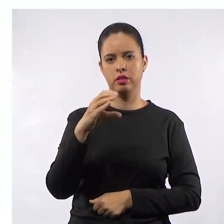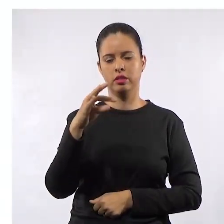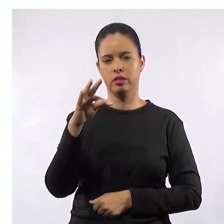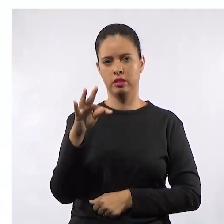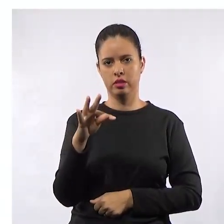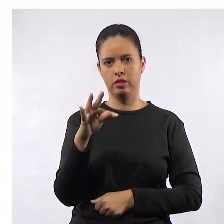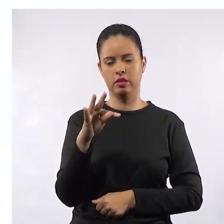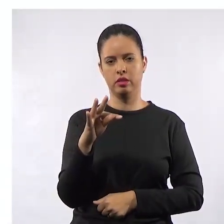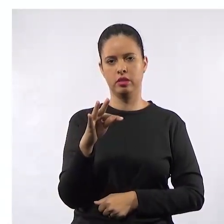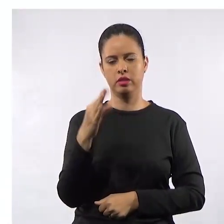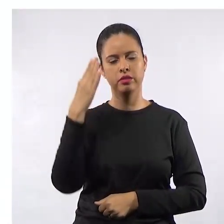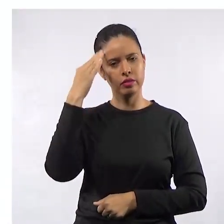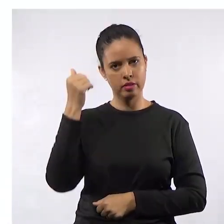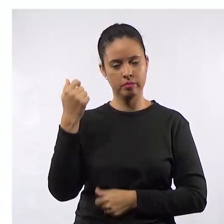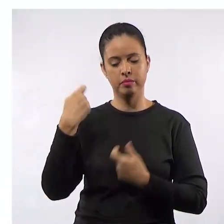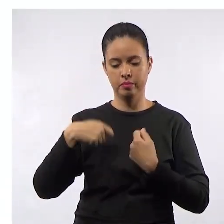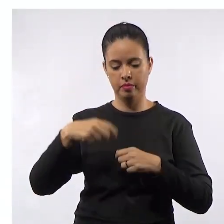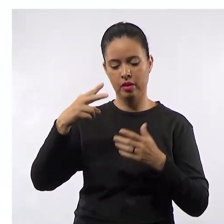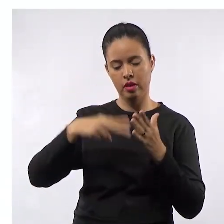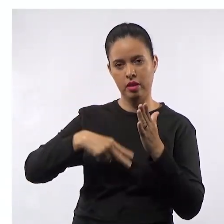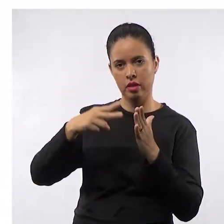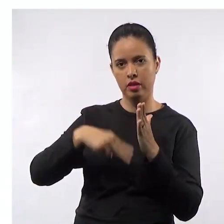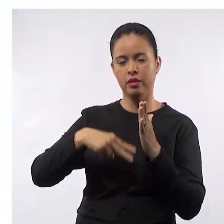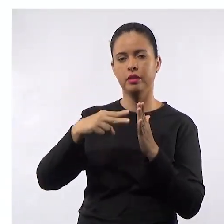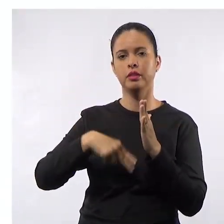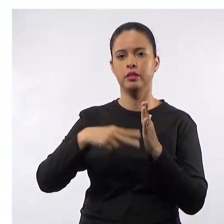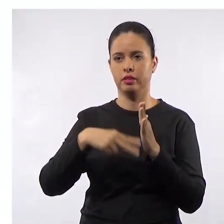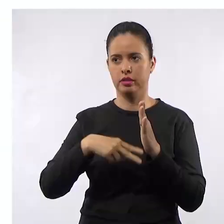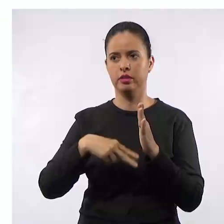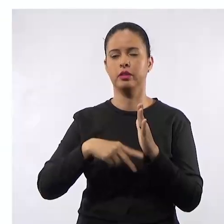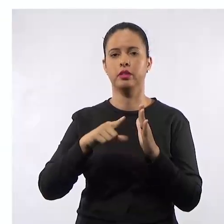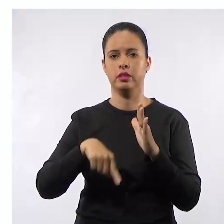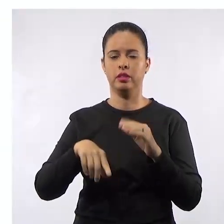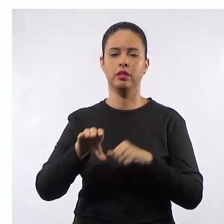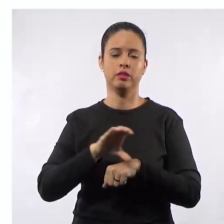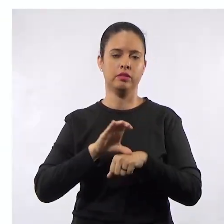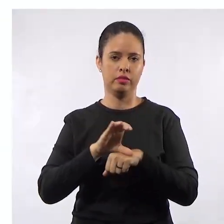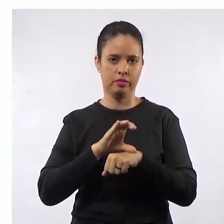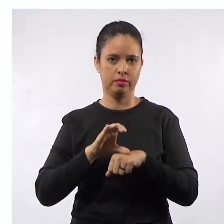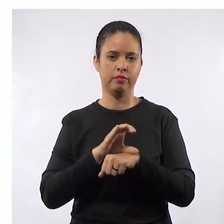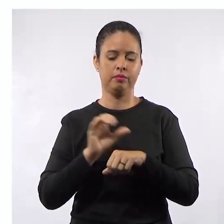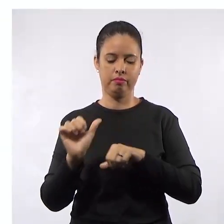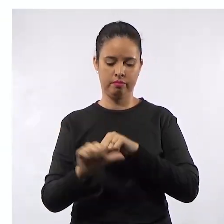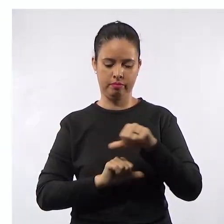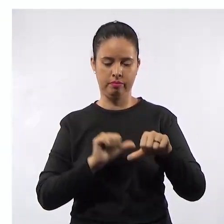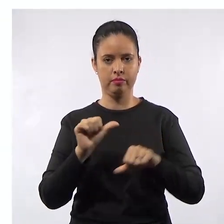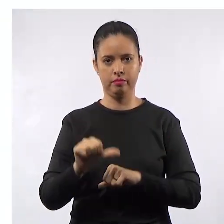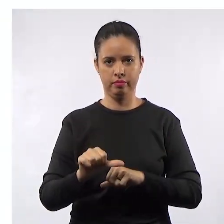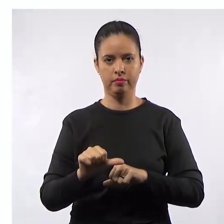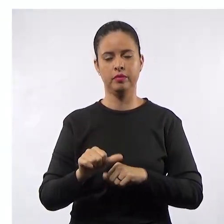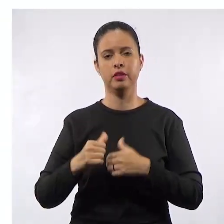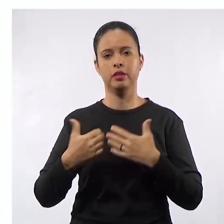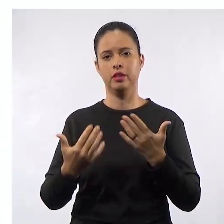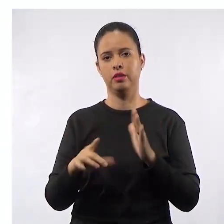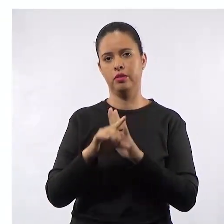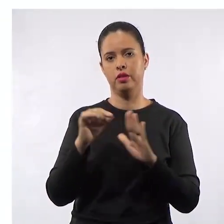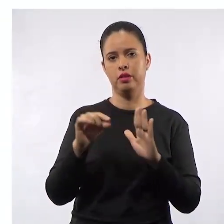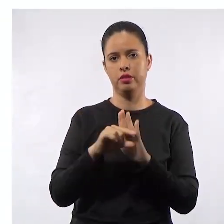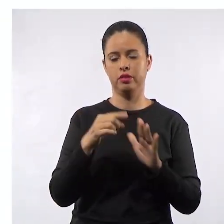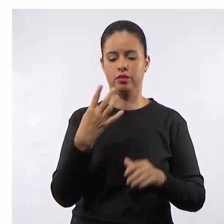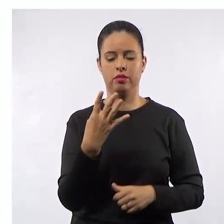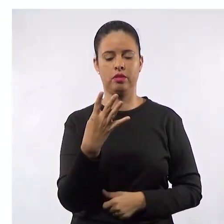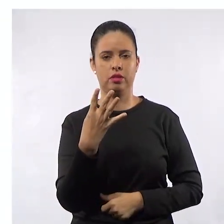dar uma lida lá no ADCT, que são os atos das disposições constitucionais transitórias, tá? Então, lá no